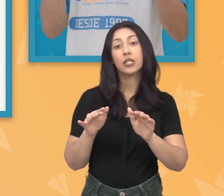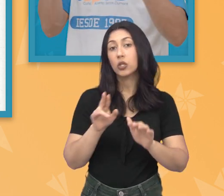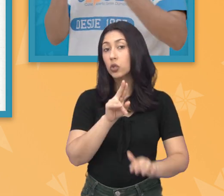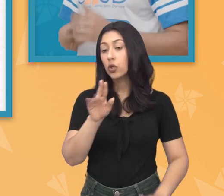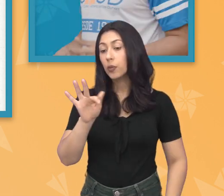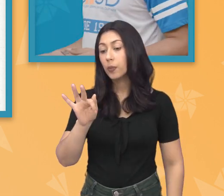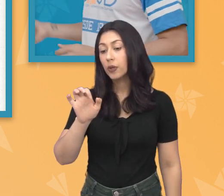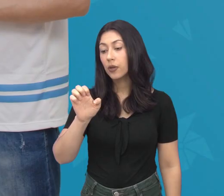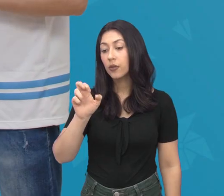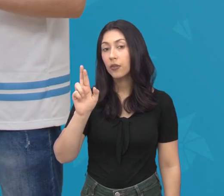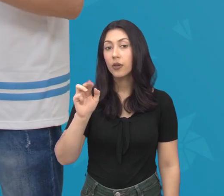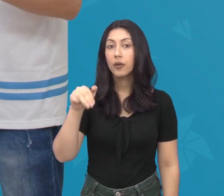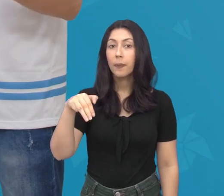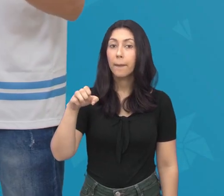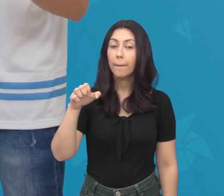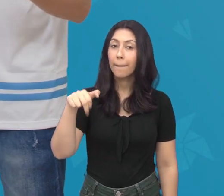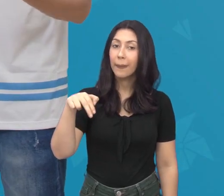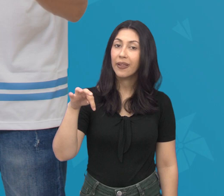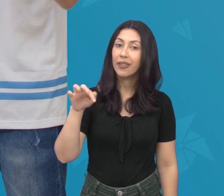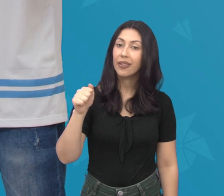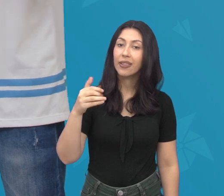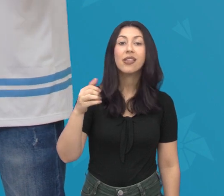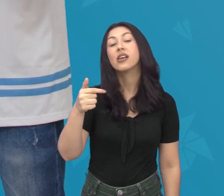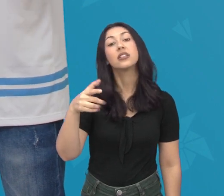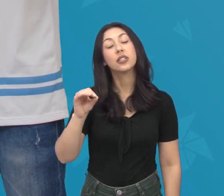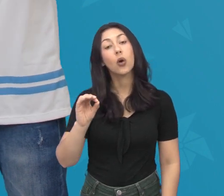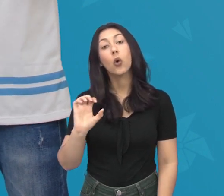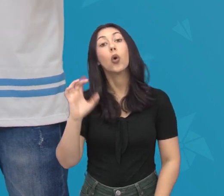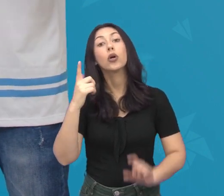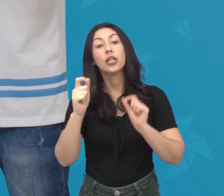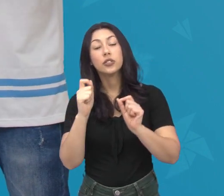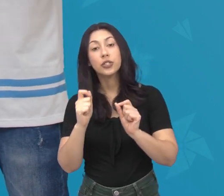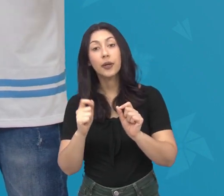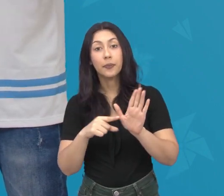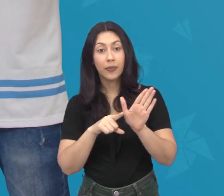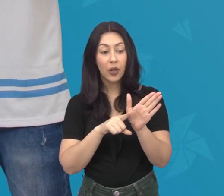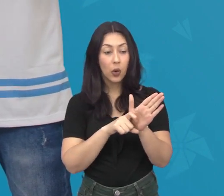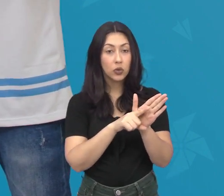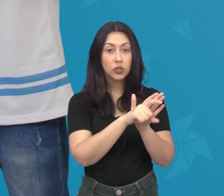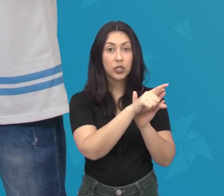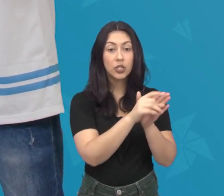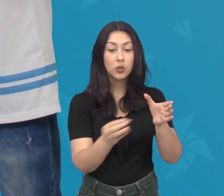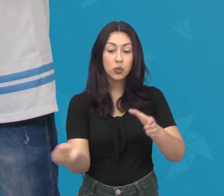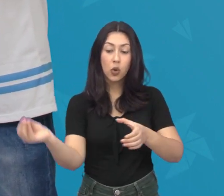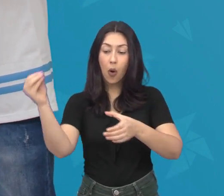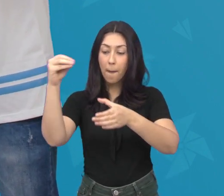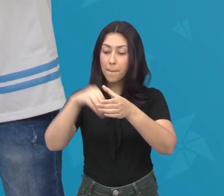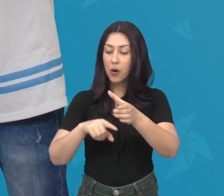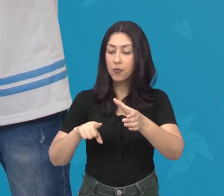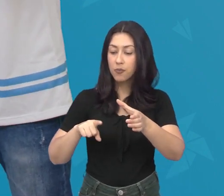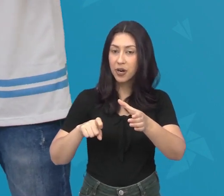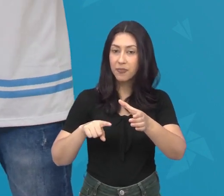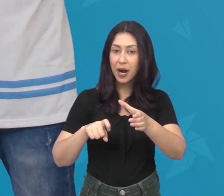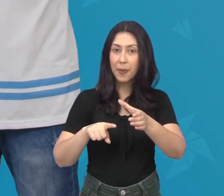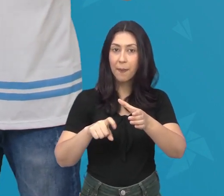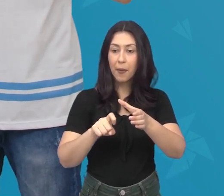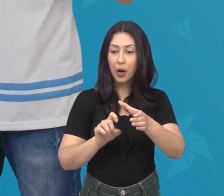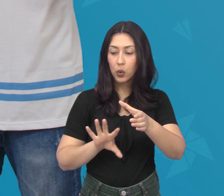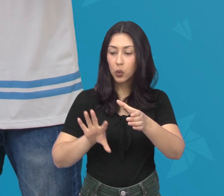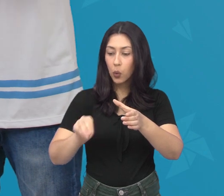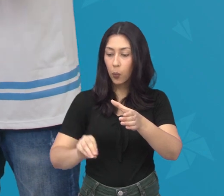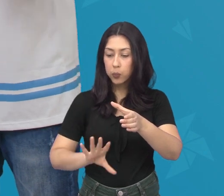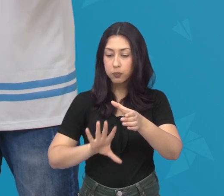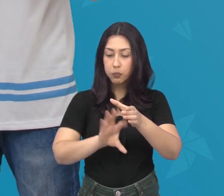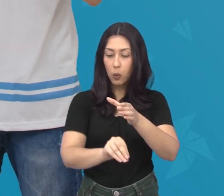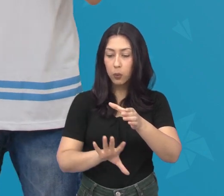chama de fermentação. Onde ele vai fazer o que? Ele vai retirar vários organismos ali que vão atuar como retiradores de